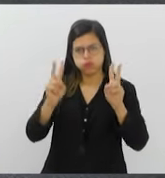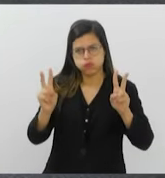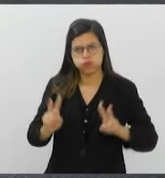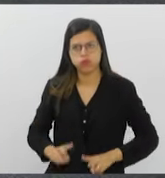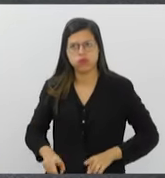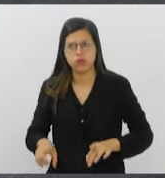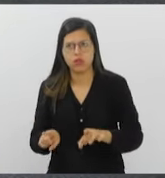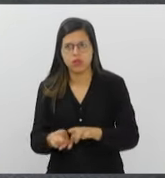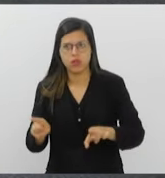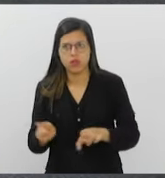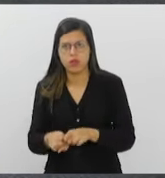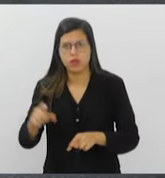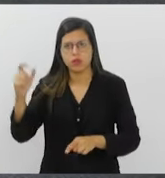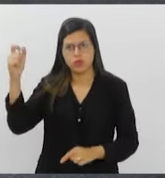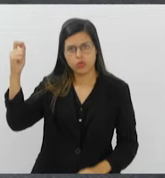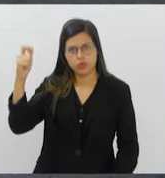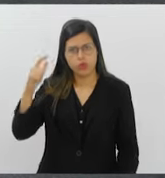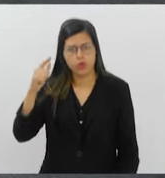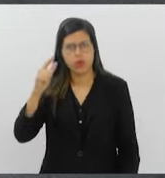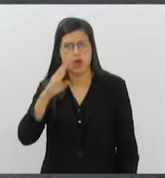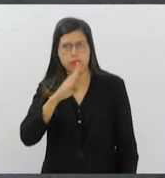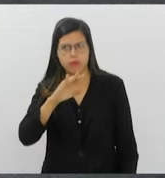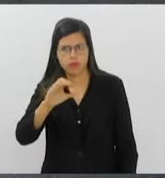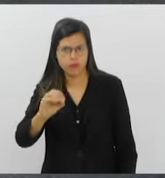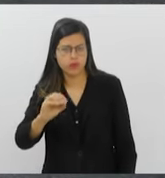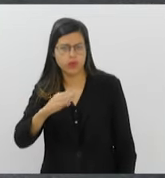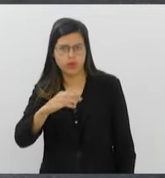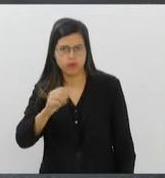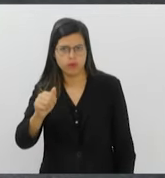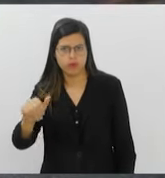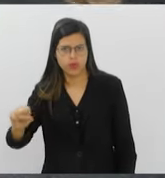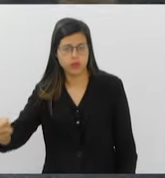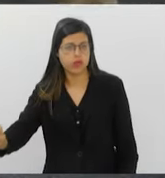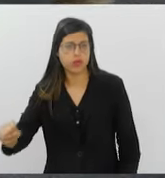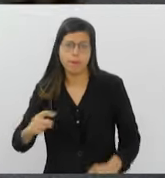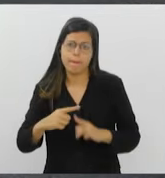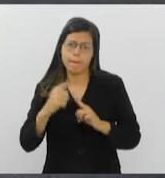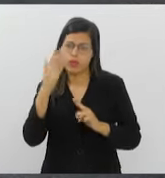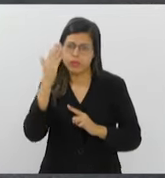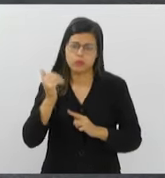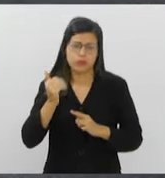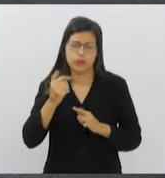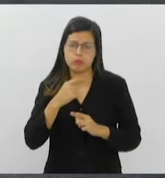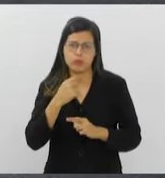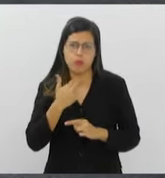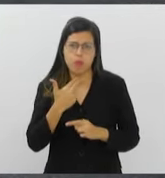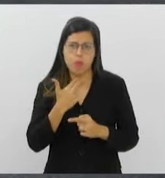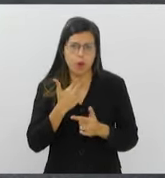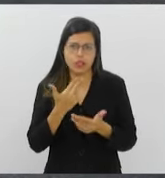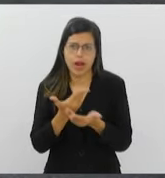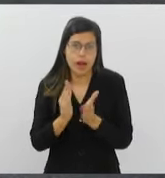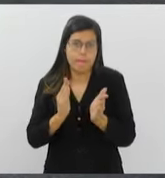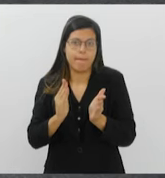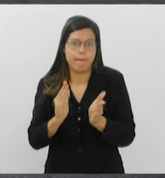biomassa. Também sei que a gente não pode acabar do dia para a noite, né? Agora,